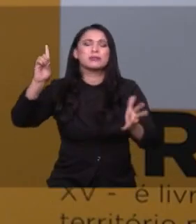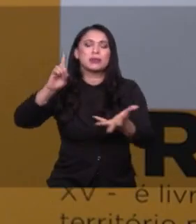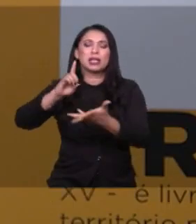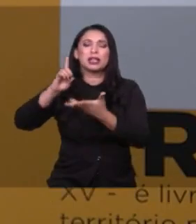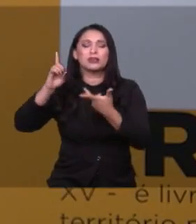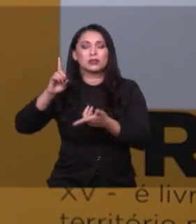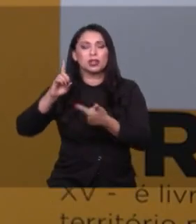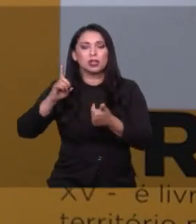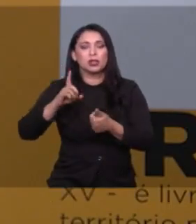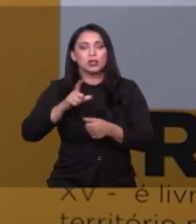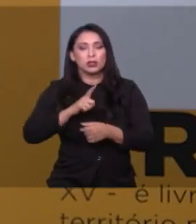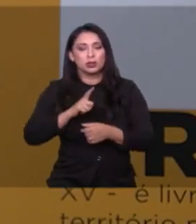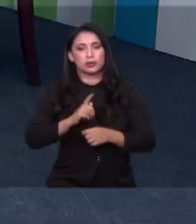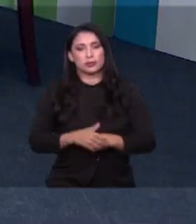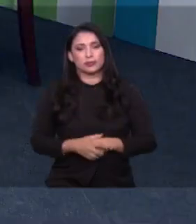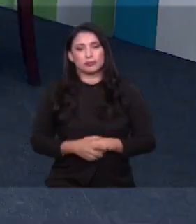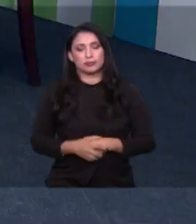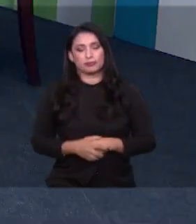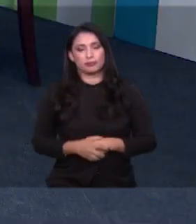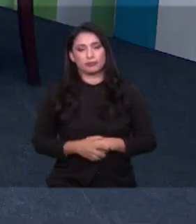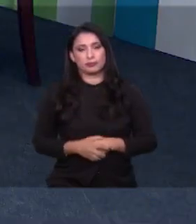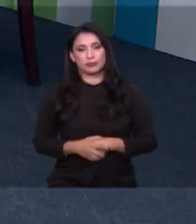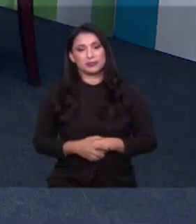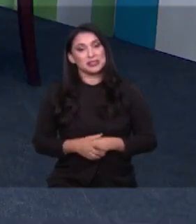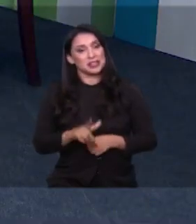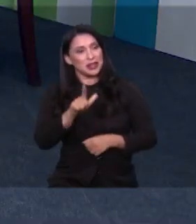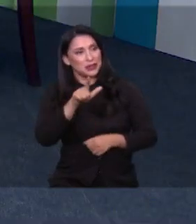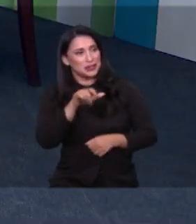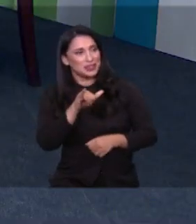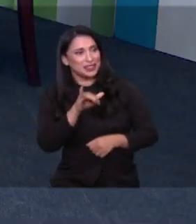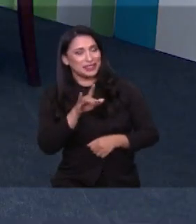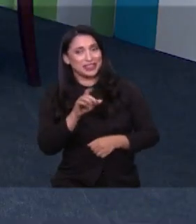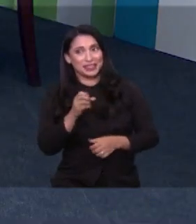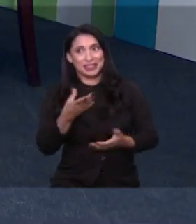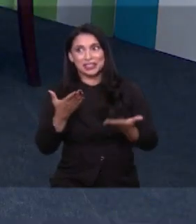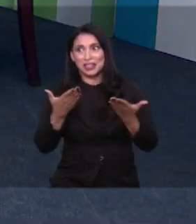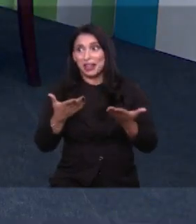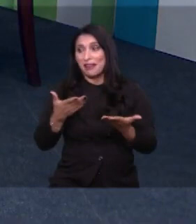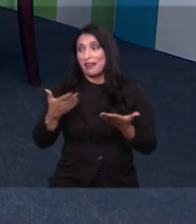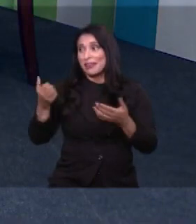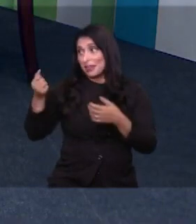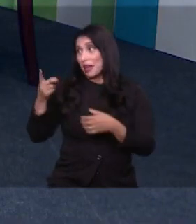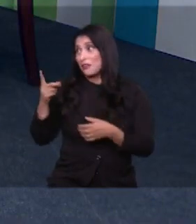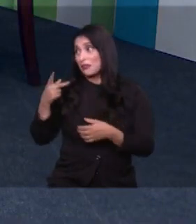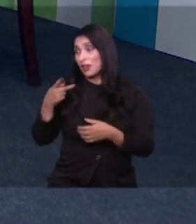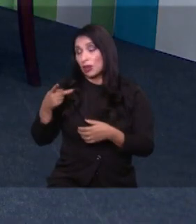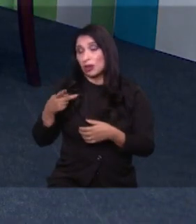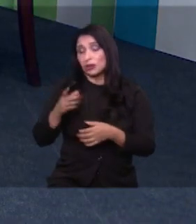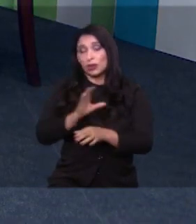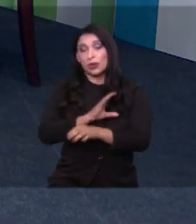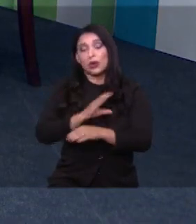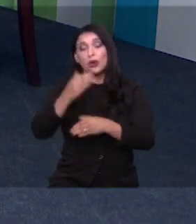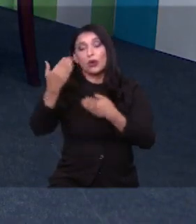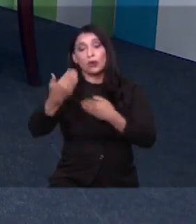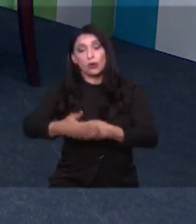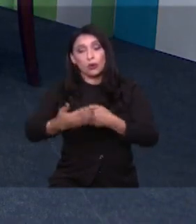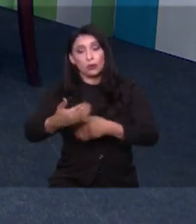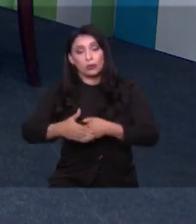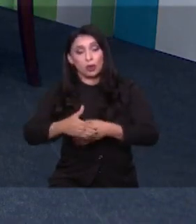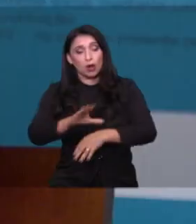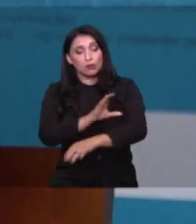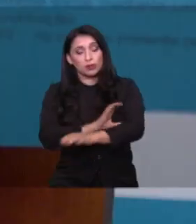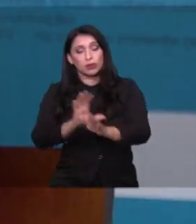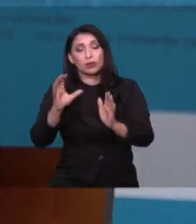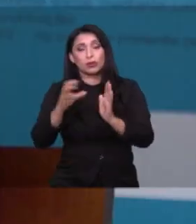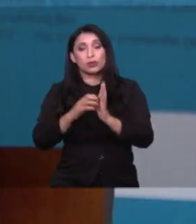gente passa por isso. Bom, Leide, a Nadine falou aqui da questão do concurso público que tem as vagas